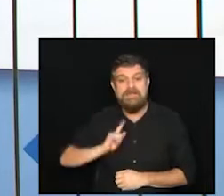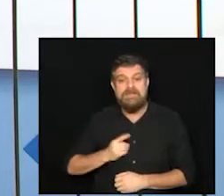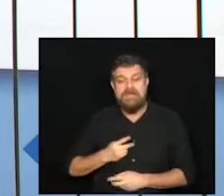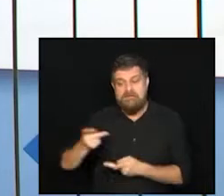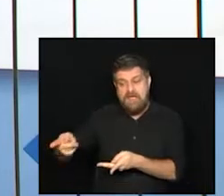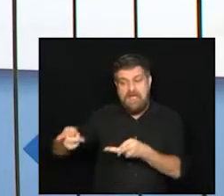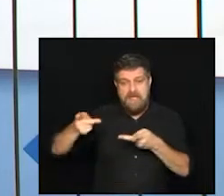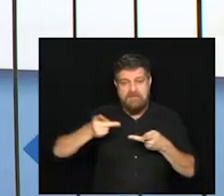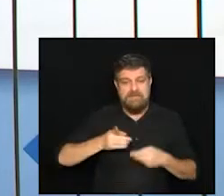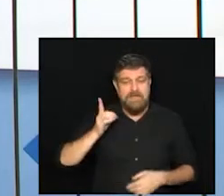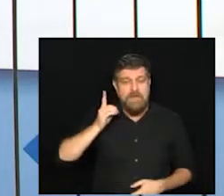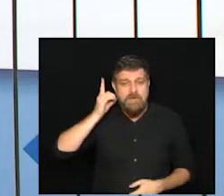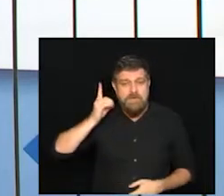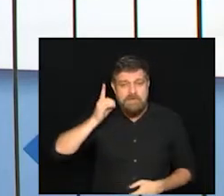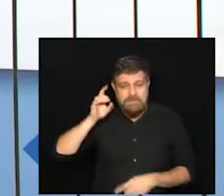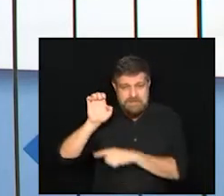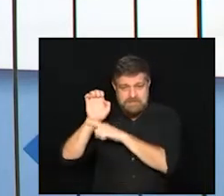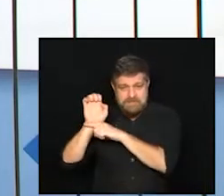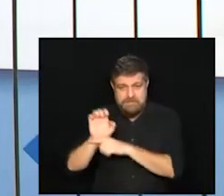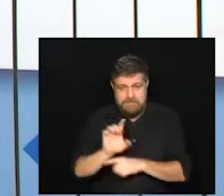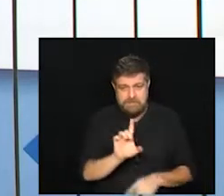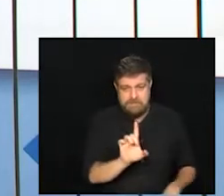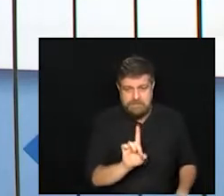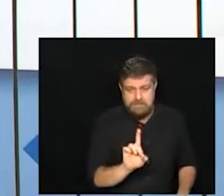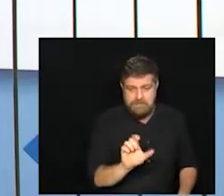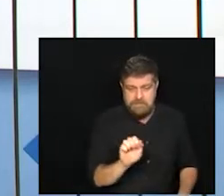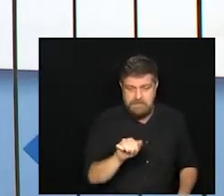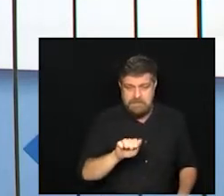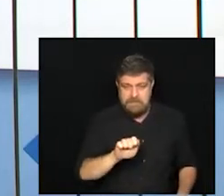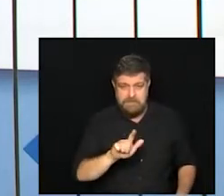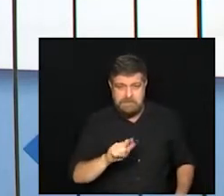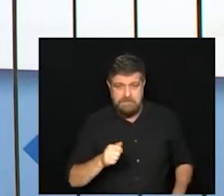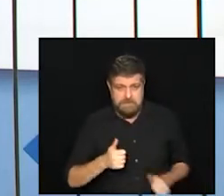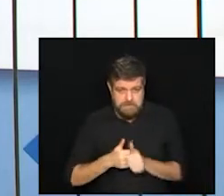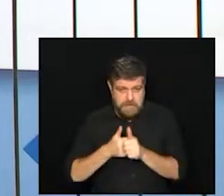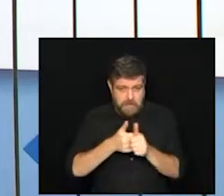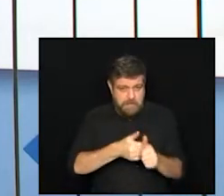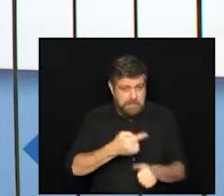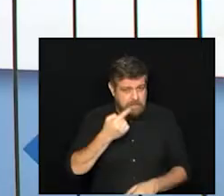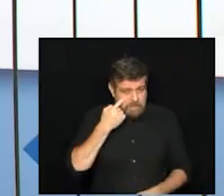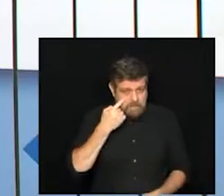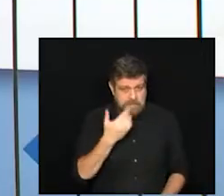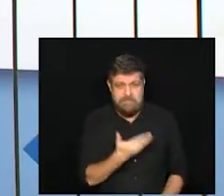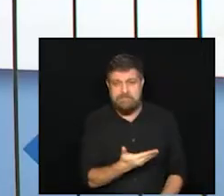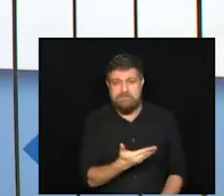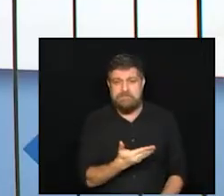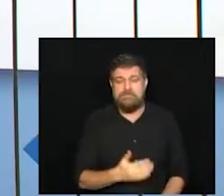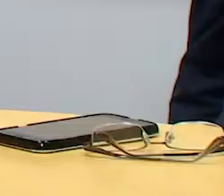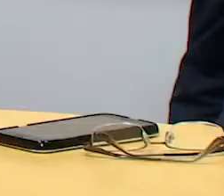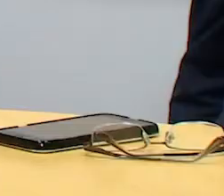do e estadual Daniel José e a nossa reportagem acompanhou tudo